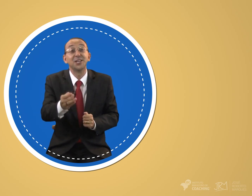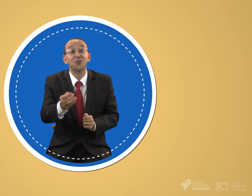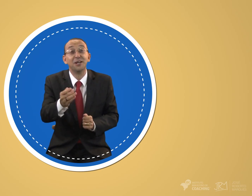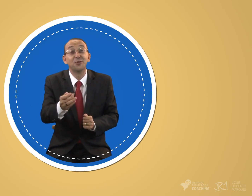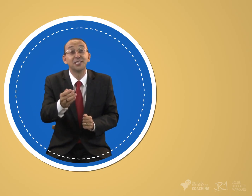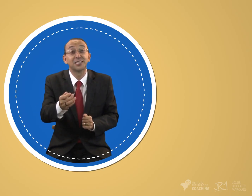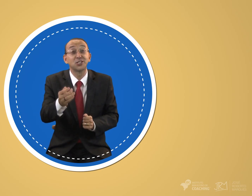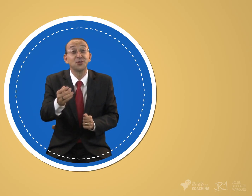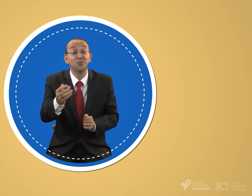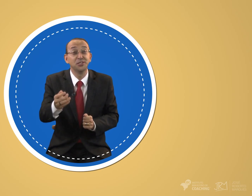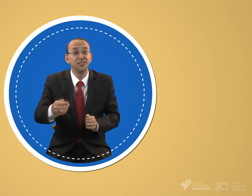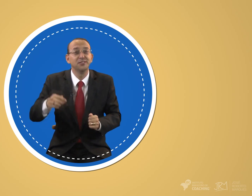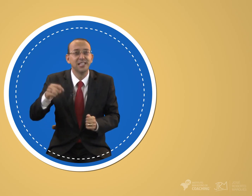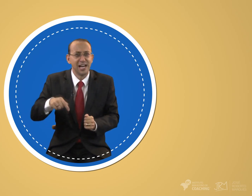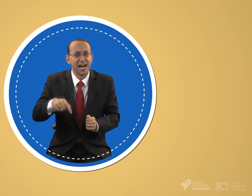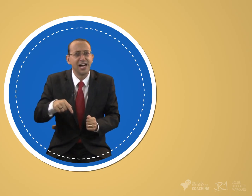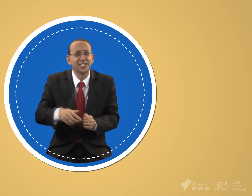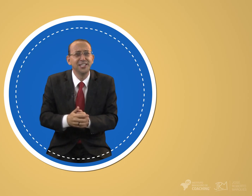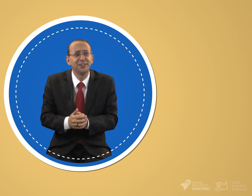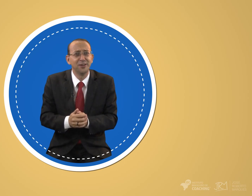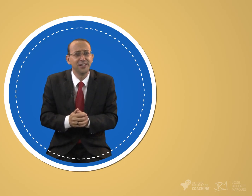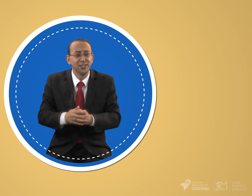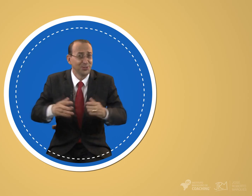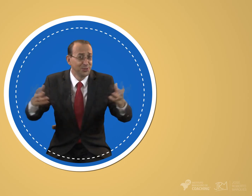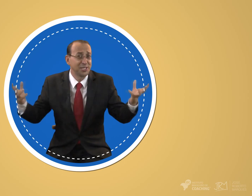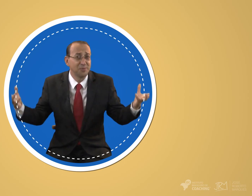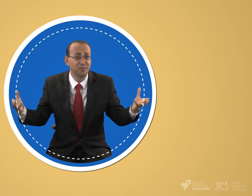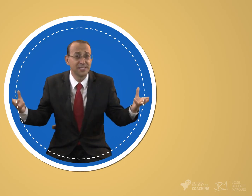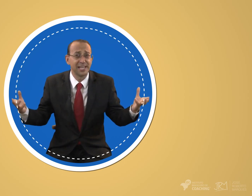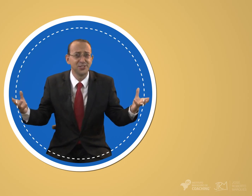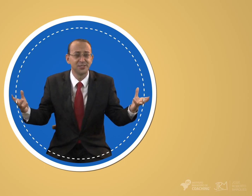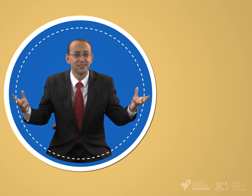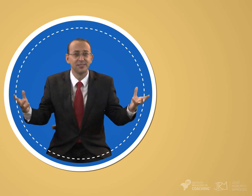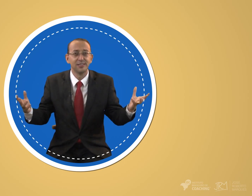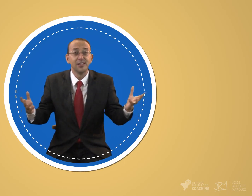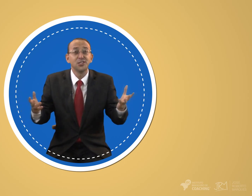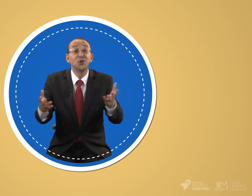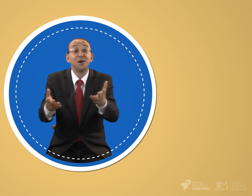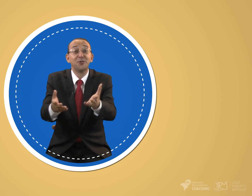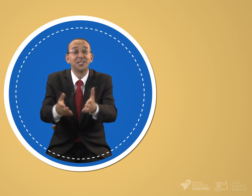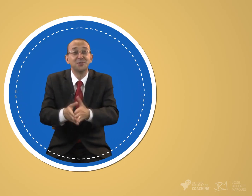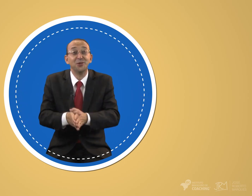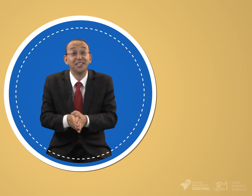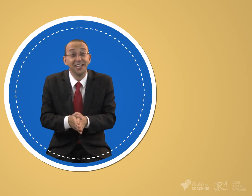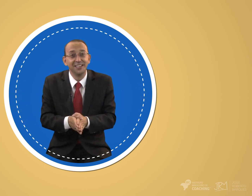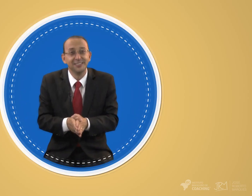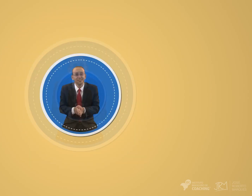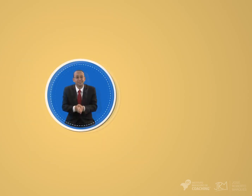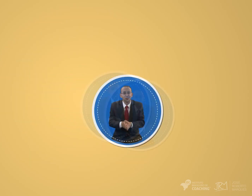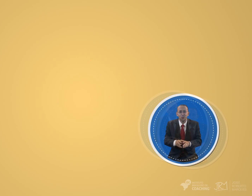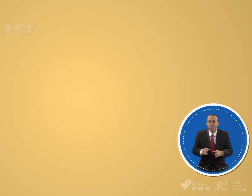tem alguma coisa que tá te incomodando aqui agora no tempo presente tem alguma coisa que te